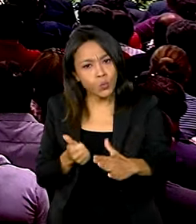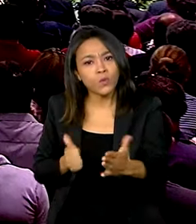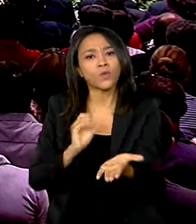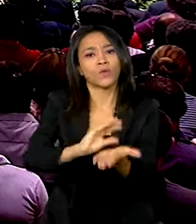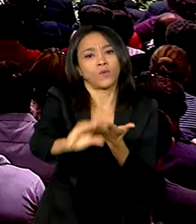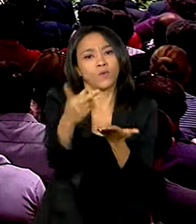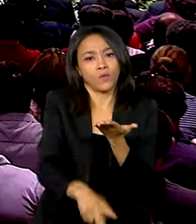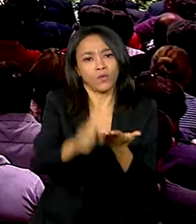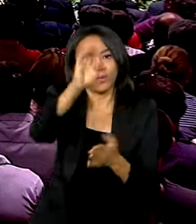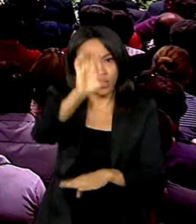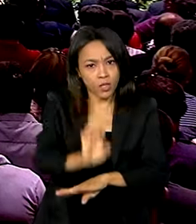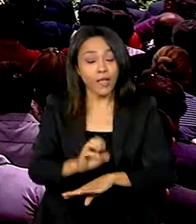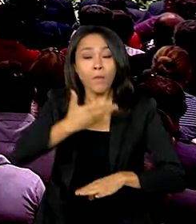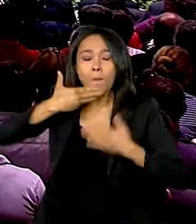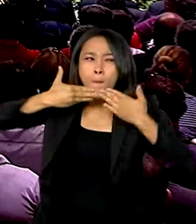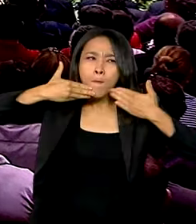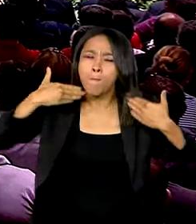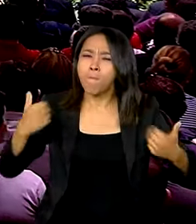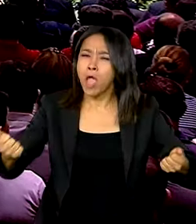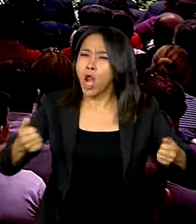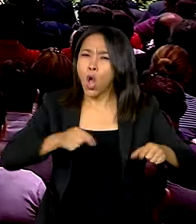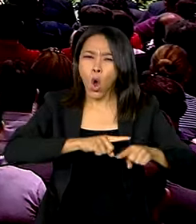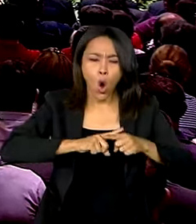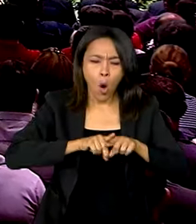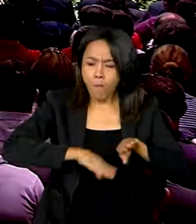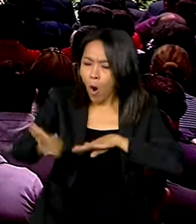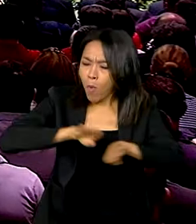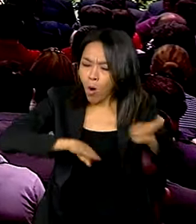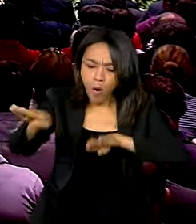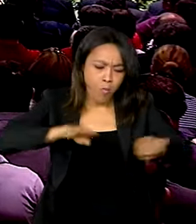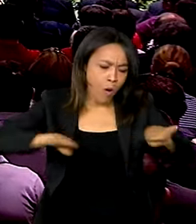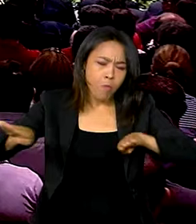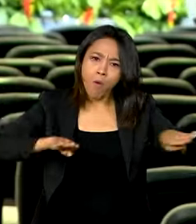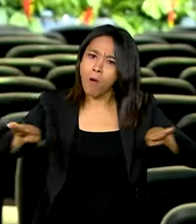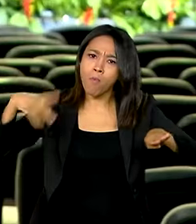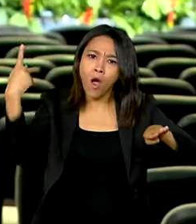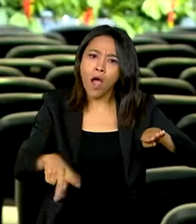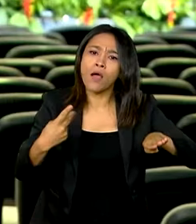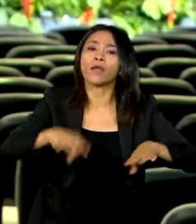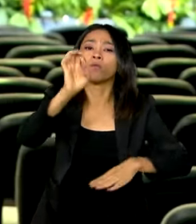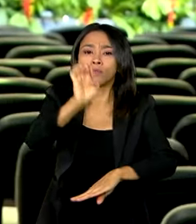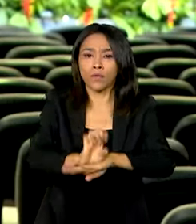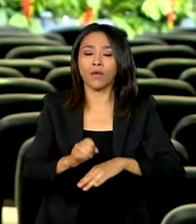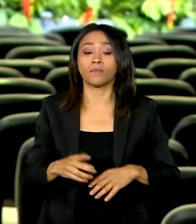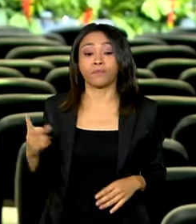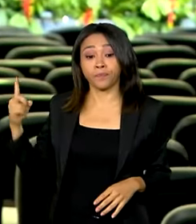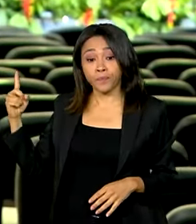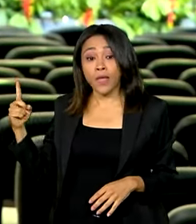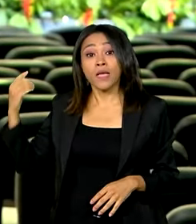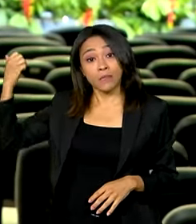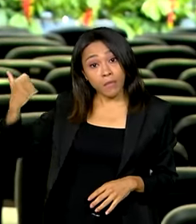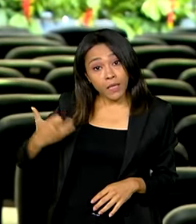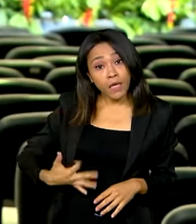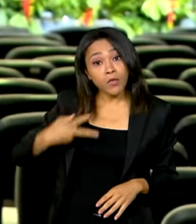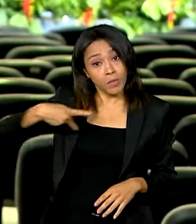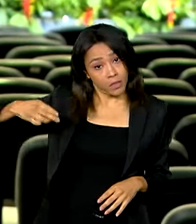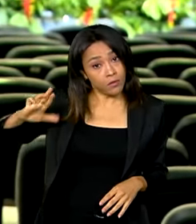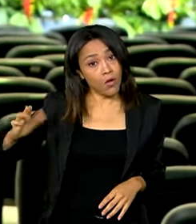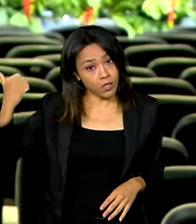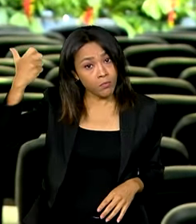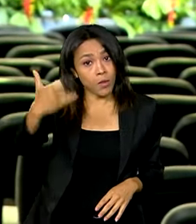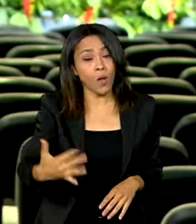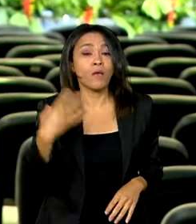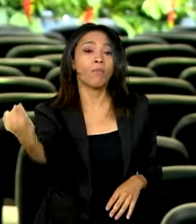hoje com a melhor qualidade da malha rodoviária federal aqui no Rio Grande do Norte. O presidente Lula falou sobre a importância